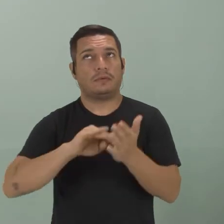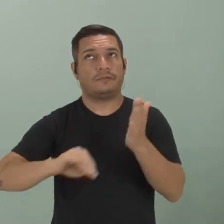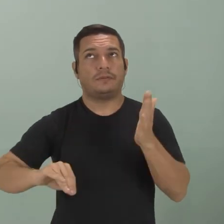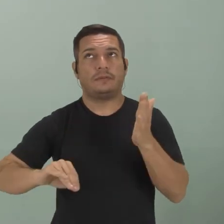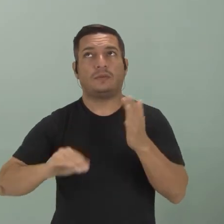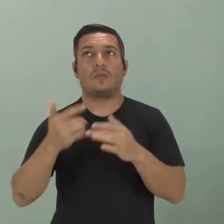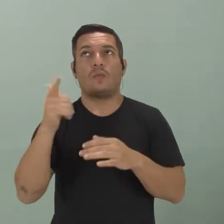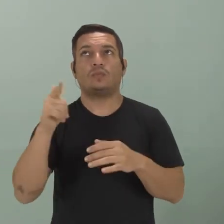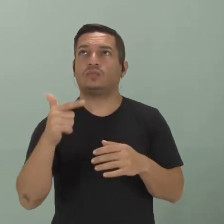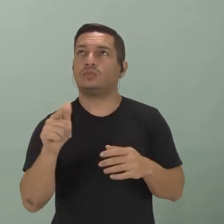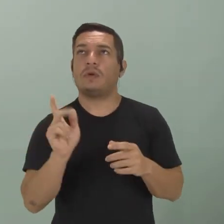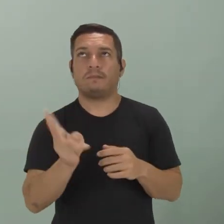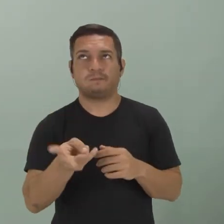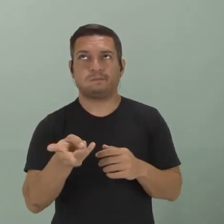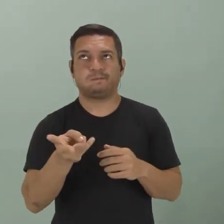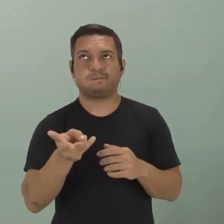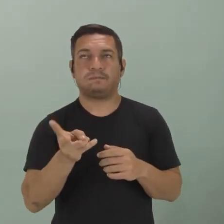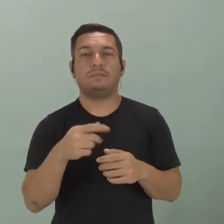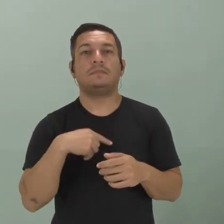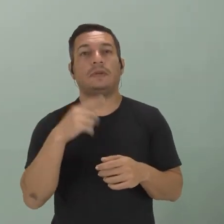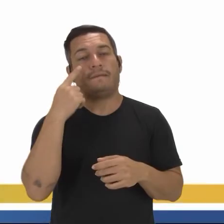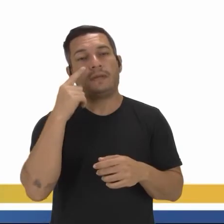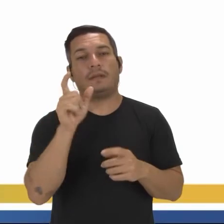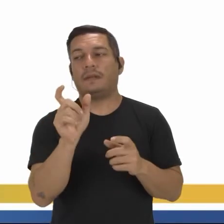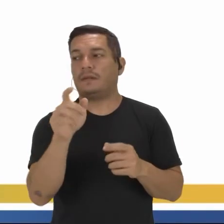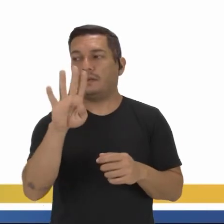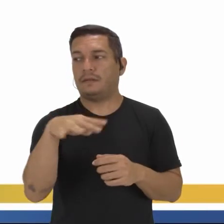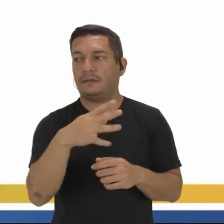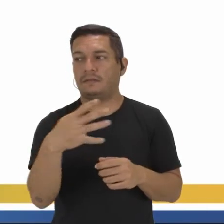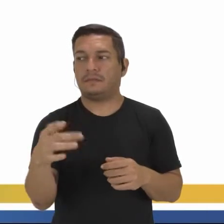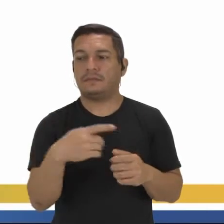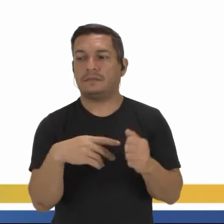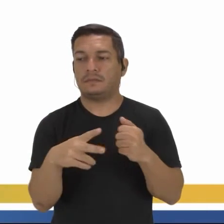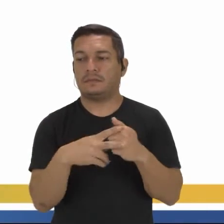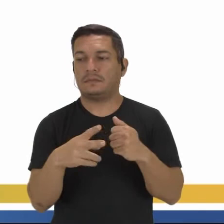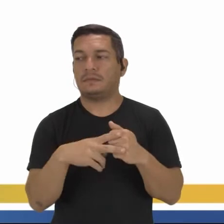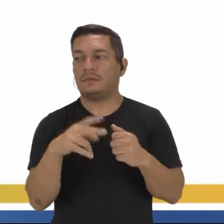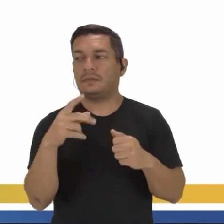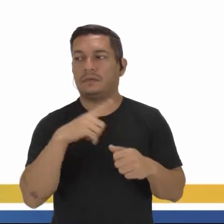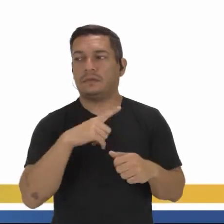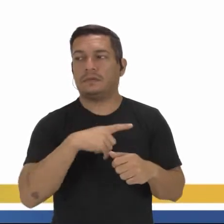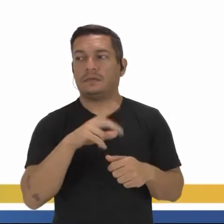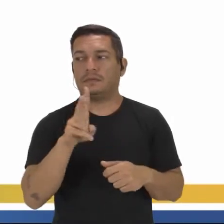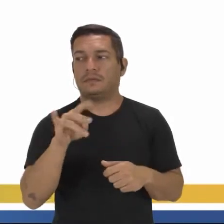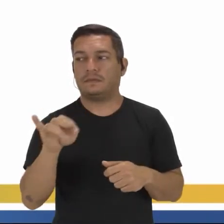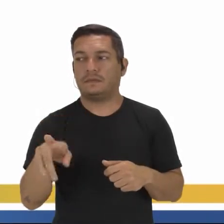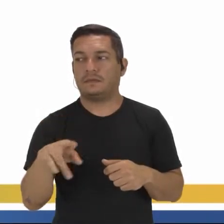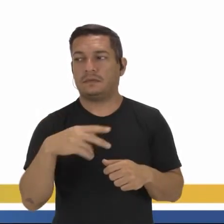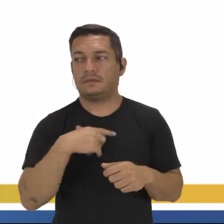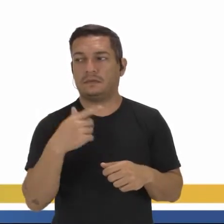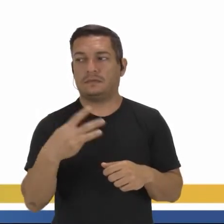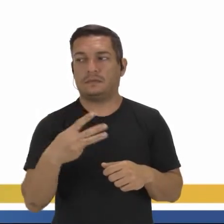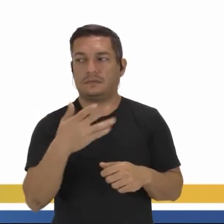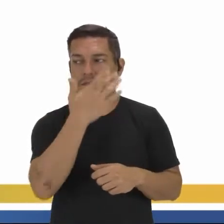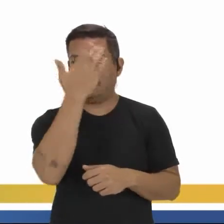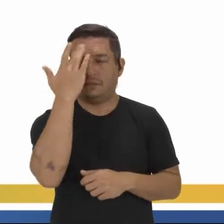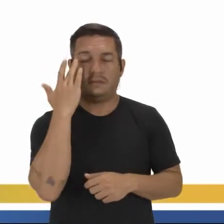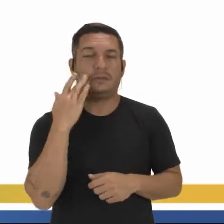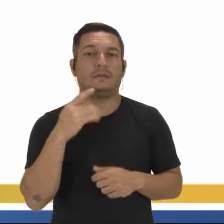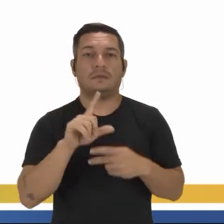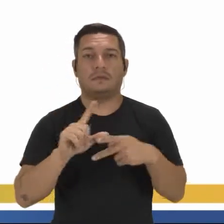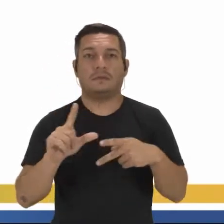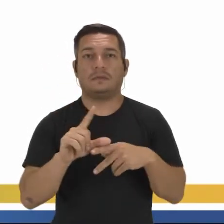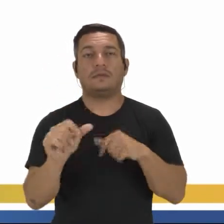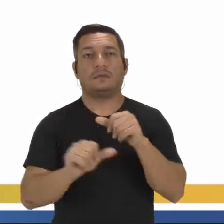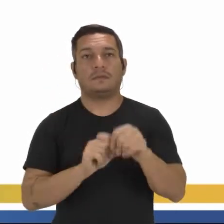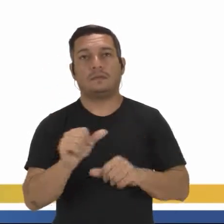saíram, outros não, que é o que nós vamos ver aqui nessa tabela. Os verbos ter e vir, por exemplo, na terceira pessoa do plural, eles